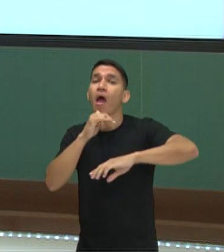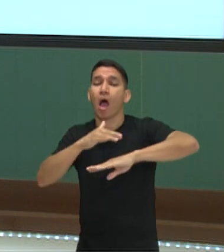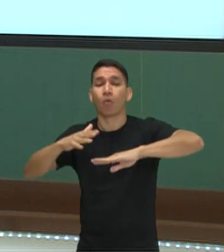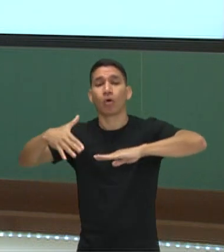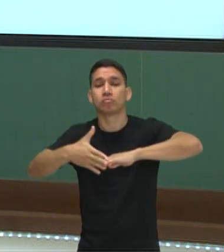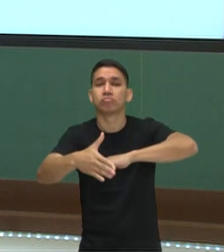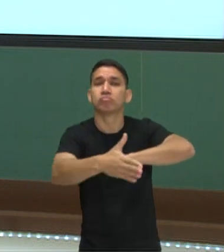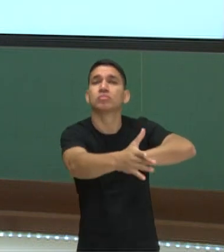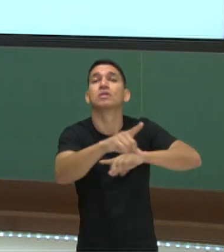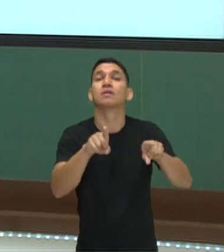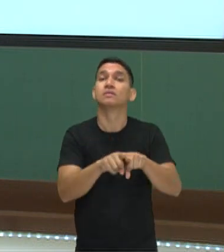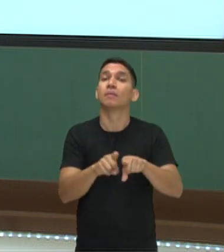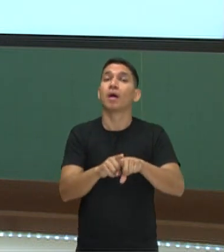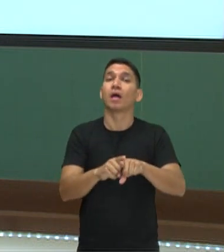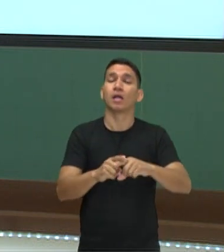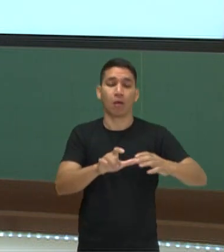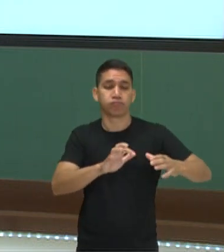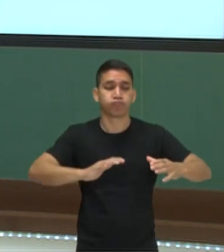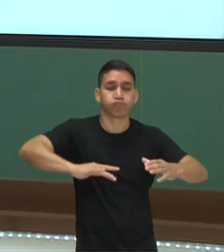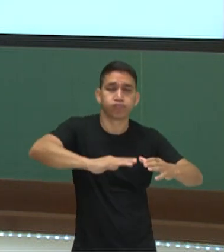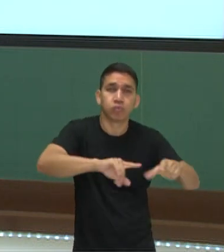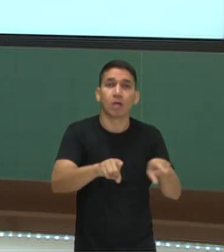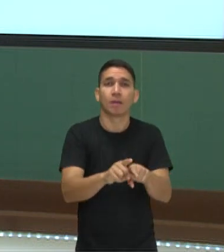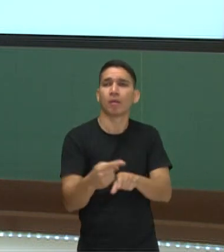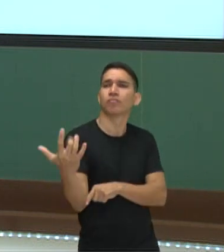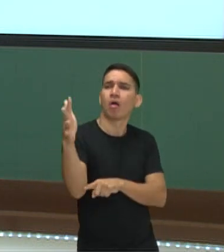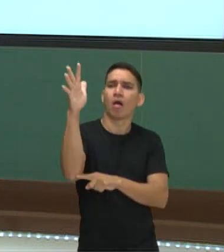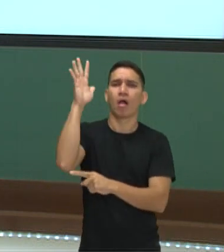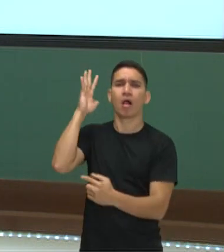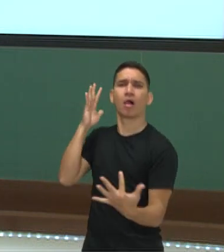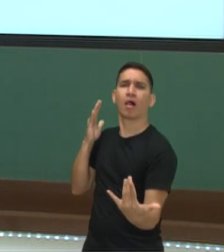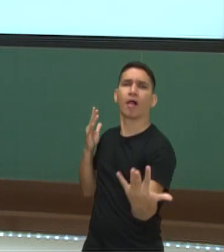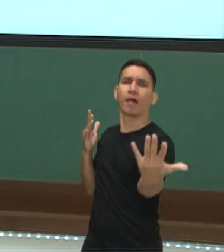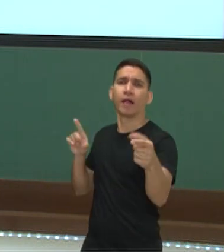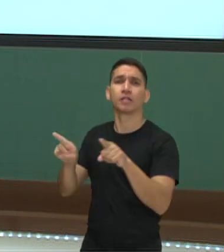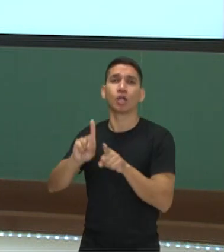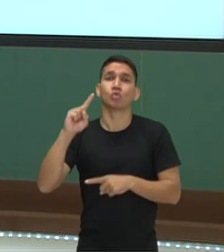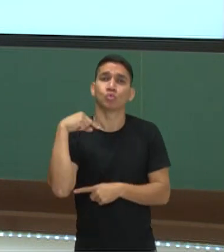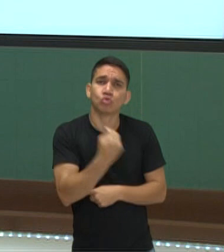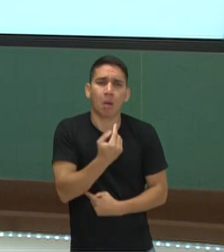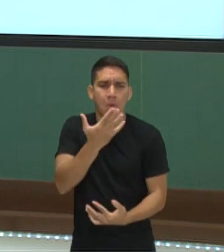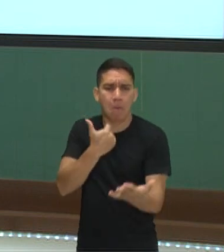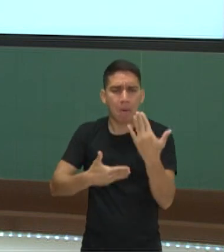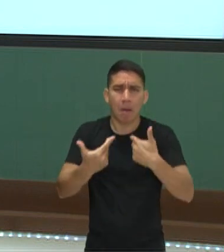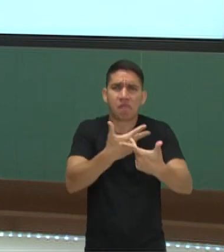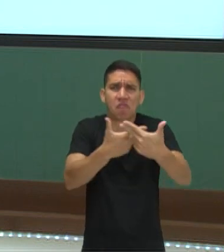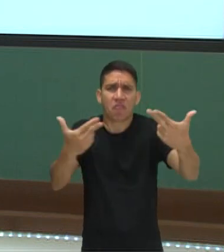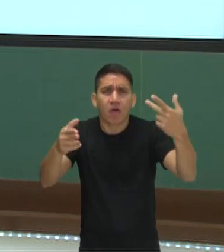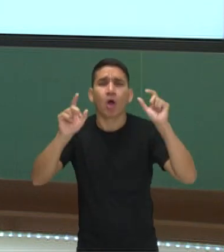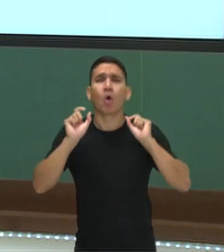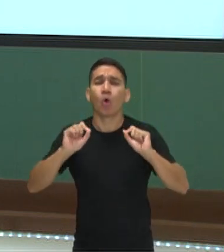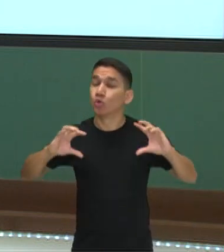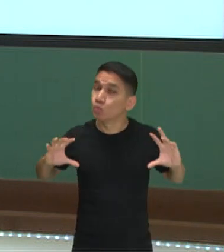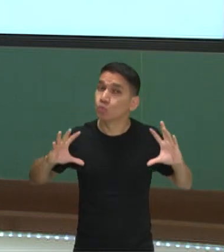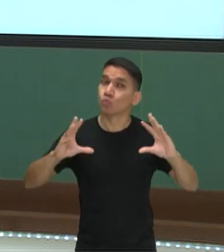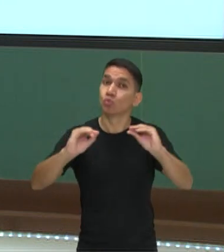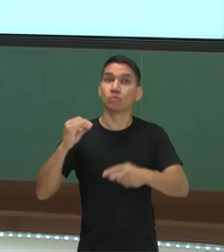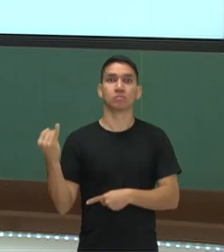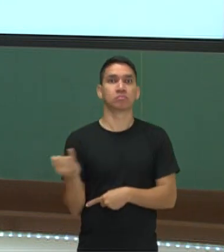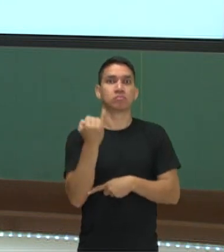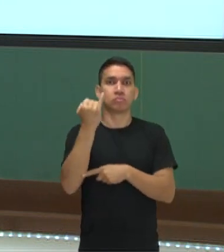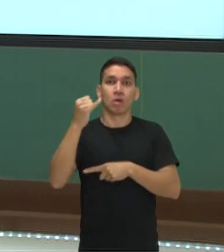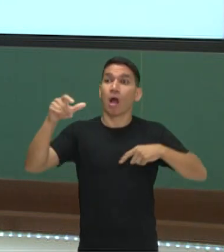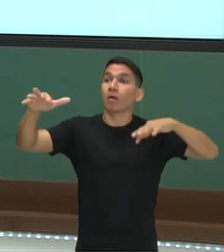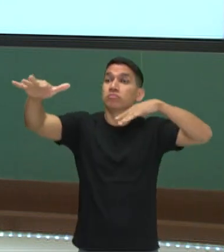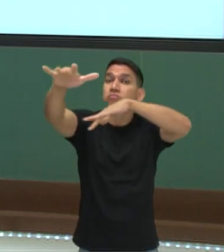a vegetação, os nossos alimentos. Então, tanto quanto importante o